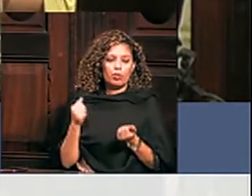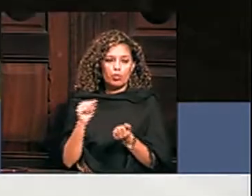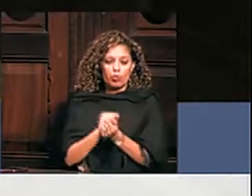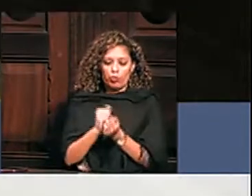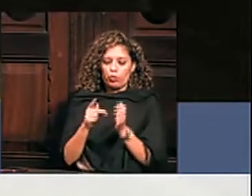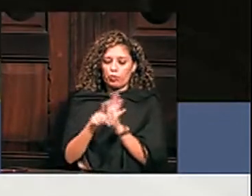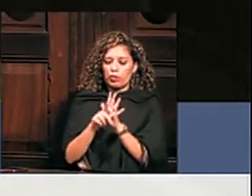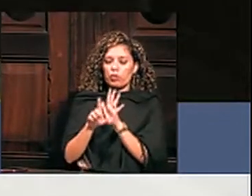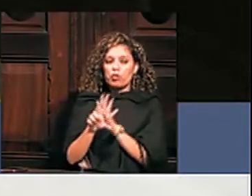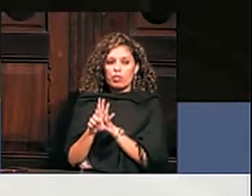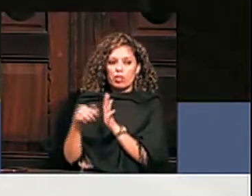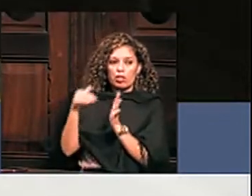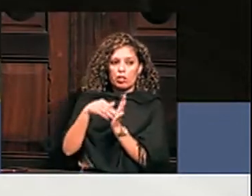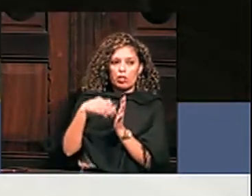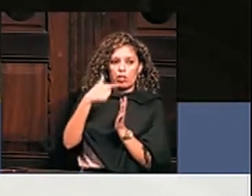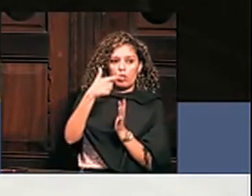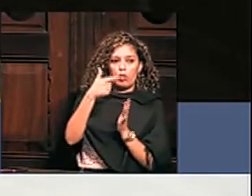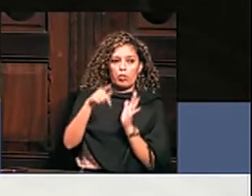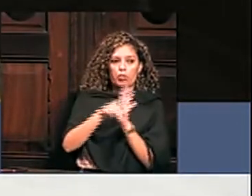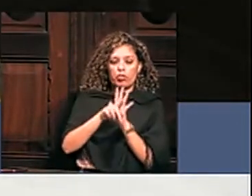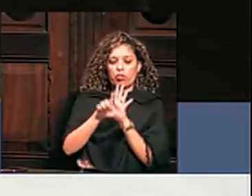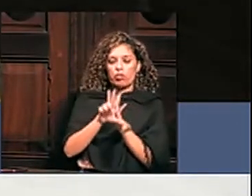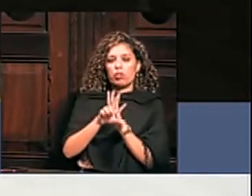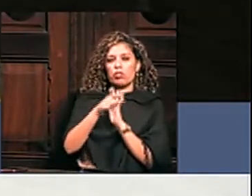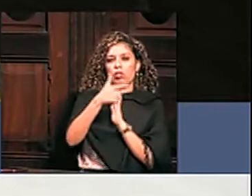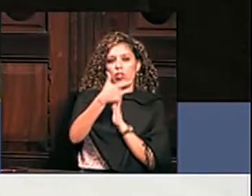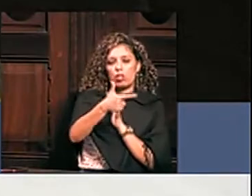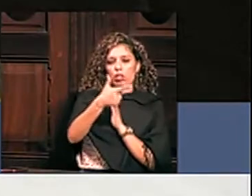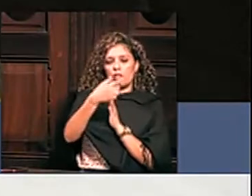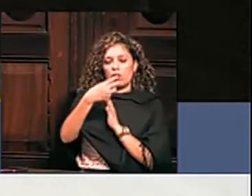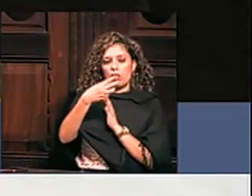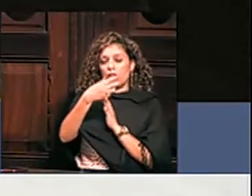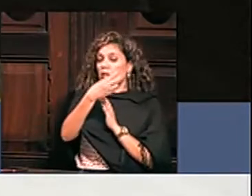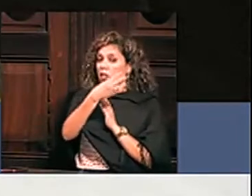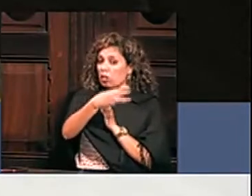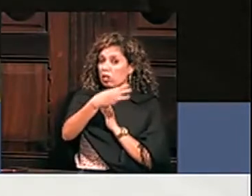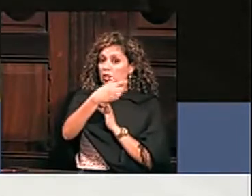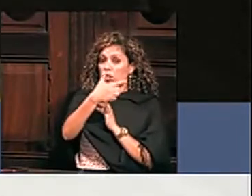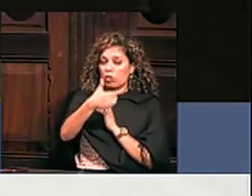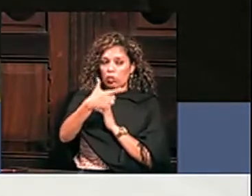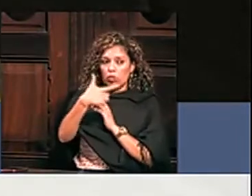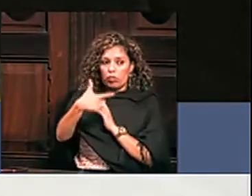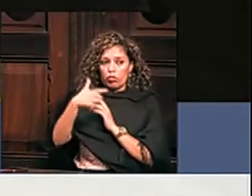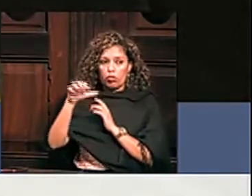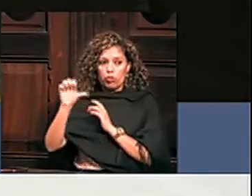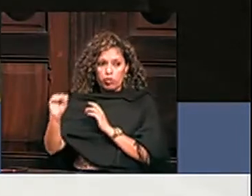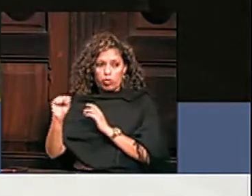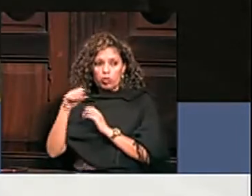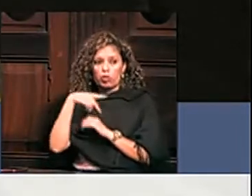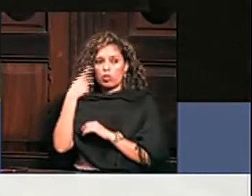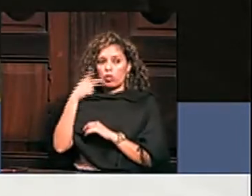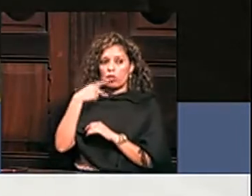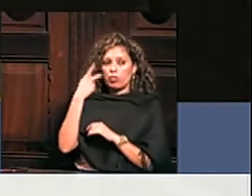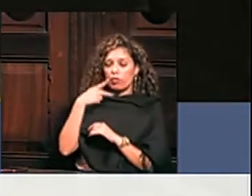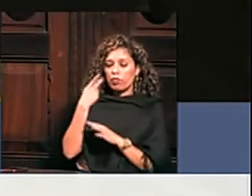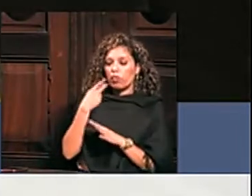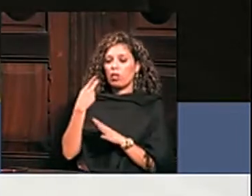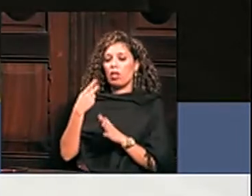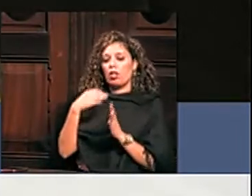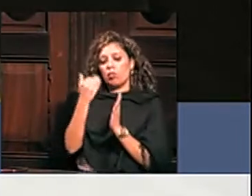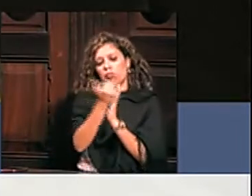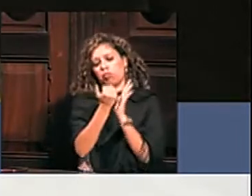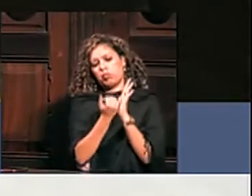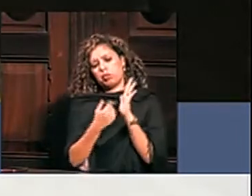veio à pauta, o projeto 3228, da minha autoria, que institui o Estatuto da Mulher Parlamentar,